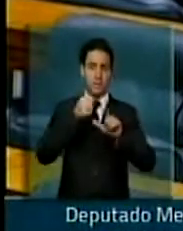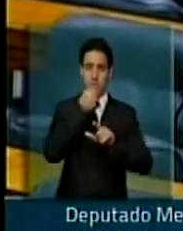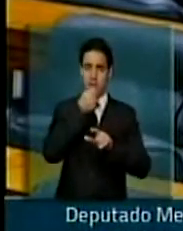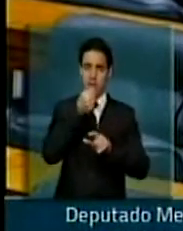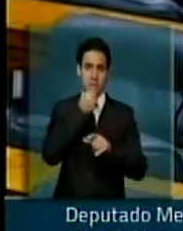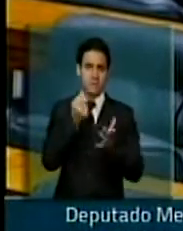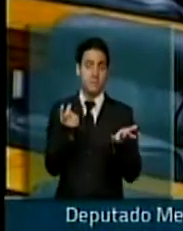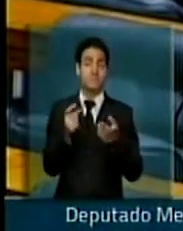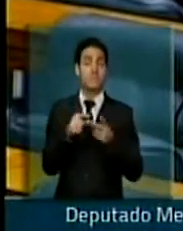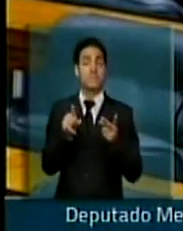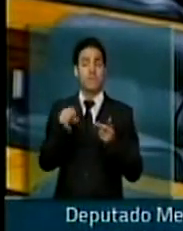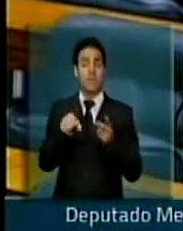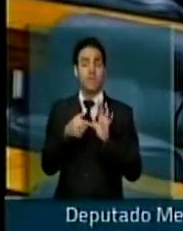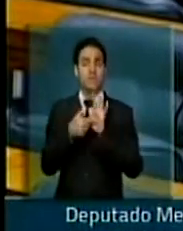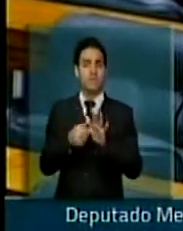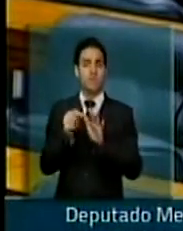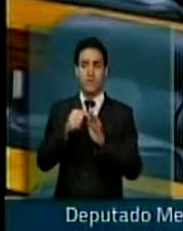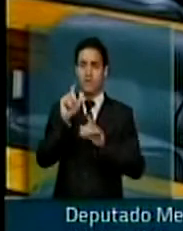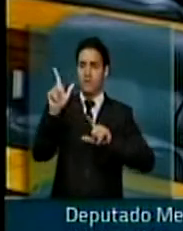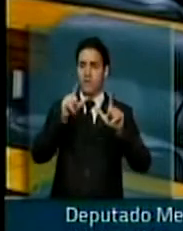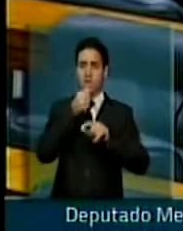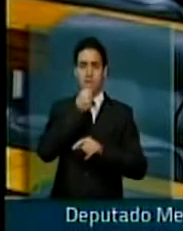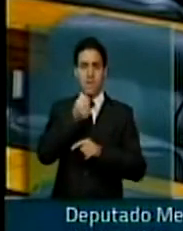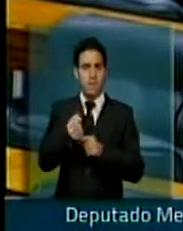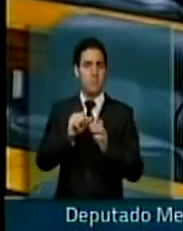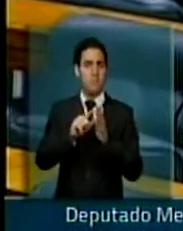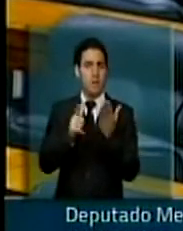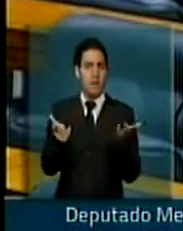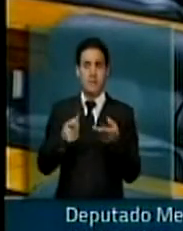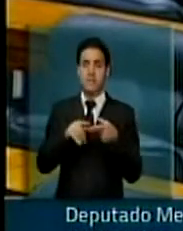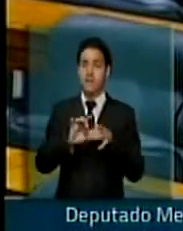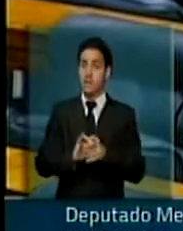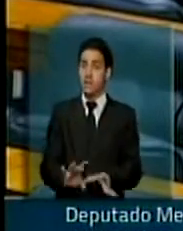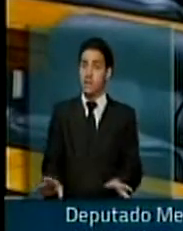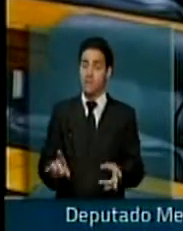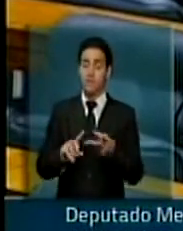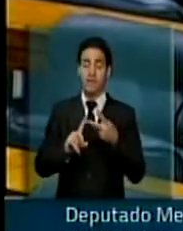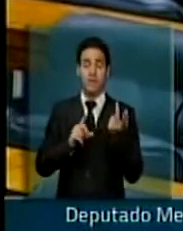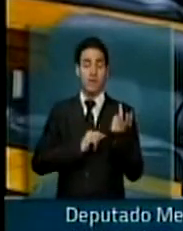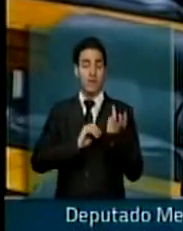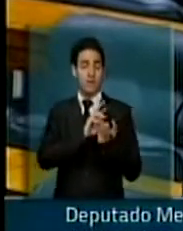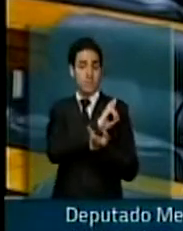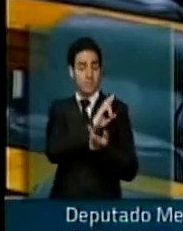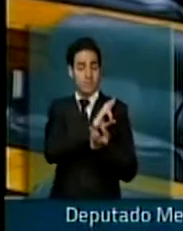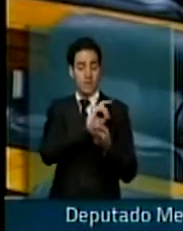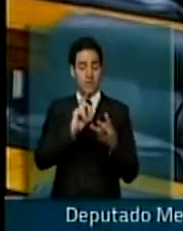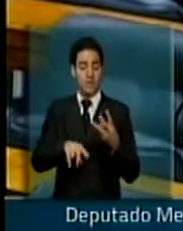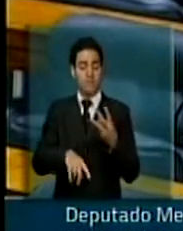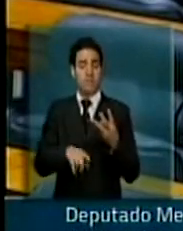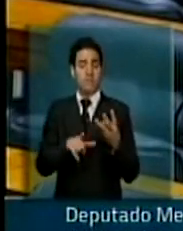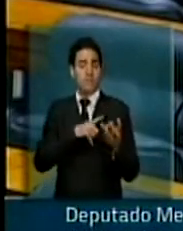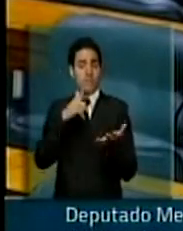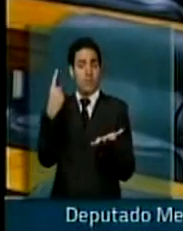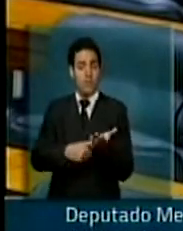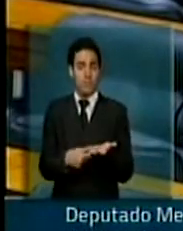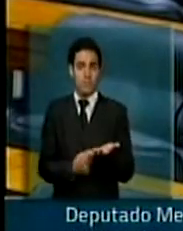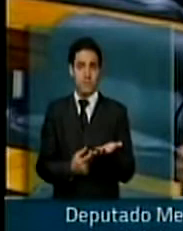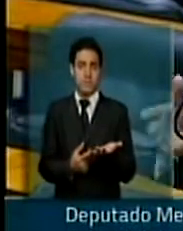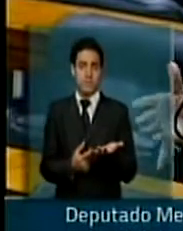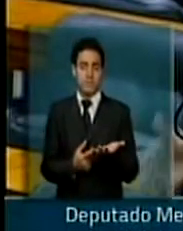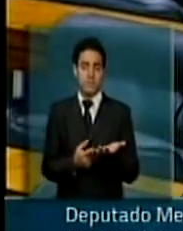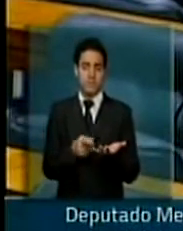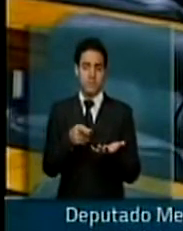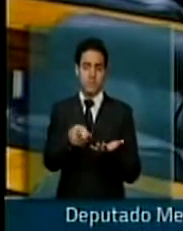isso traduz numa imprensa livre, uma imprensa responsável, uma imprensa comprometida com